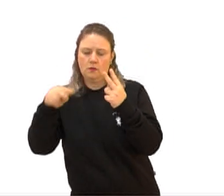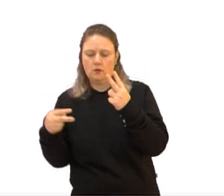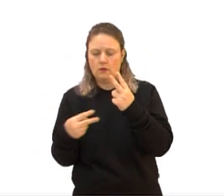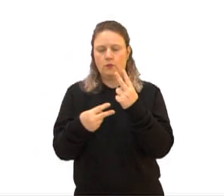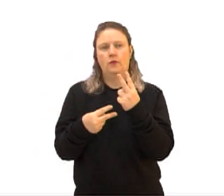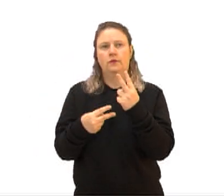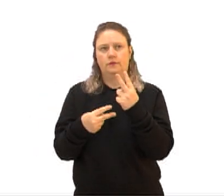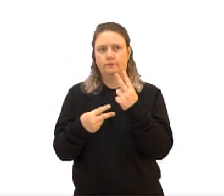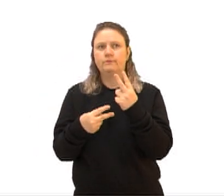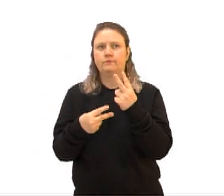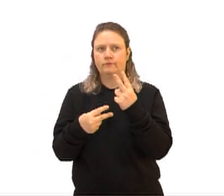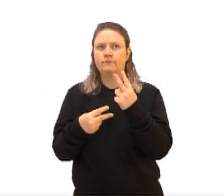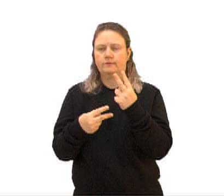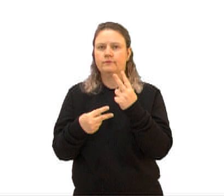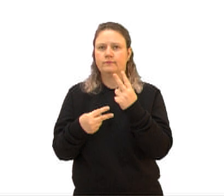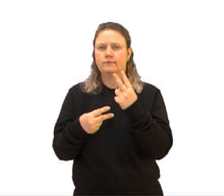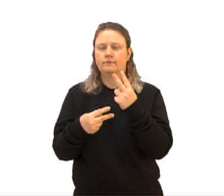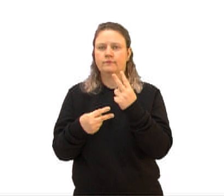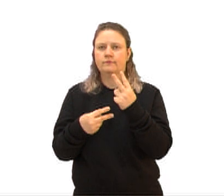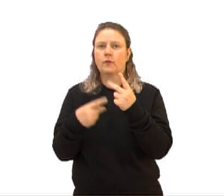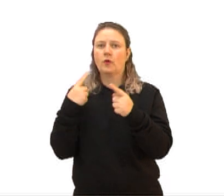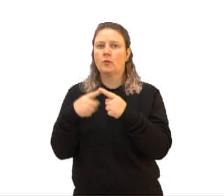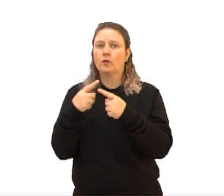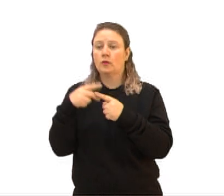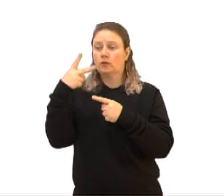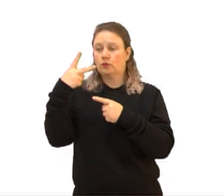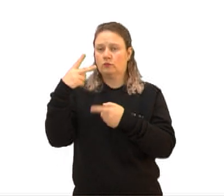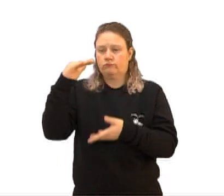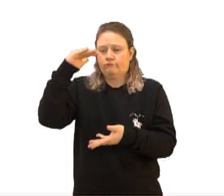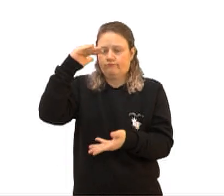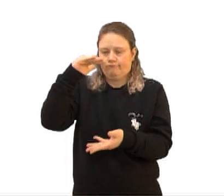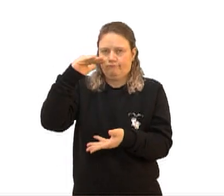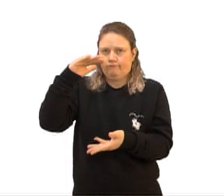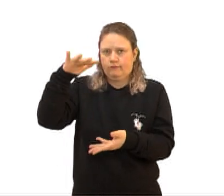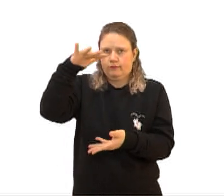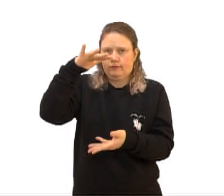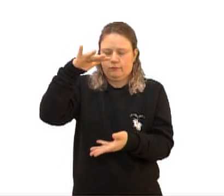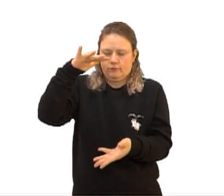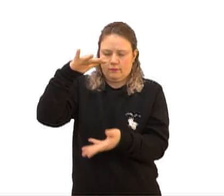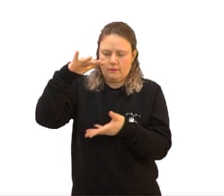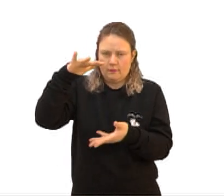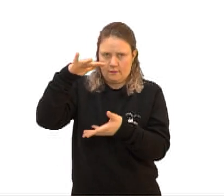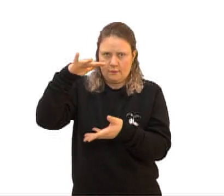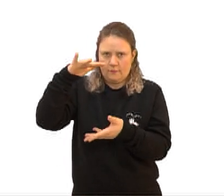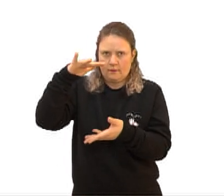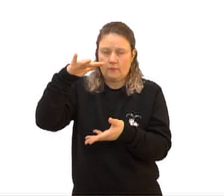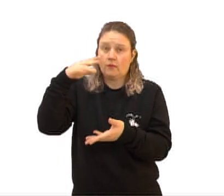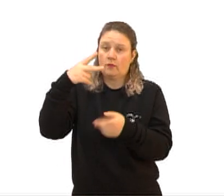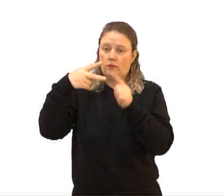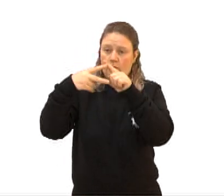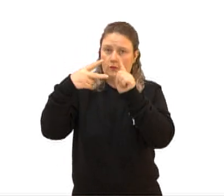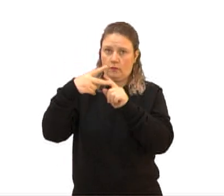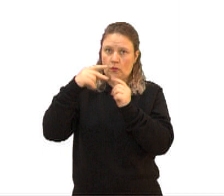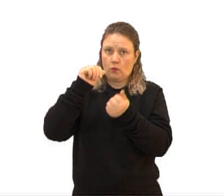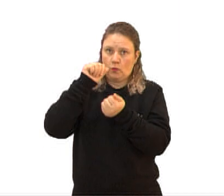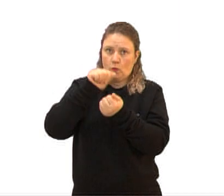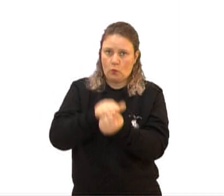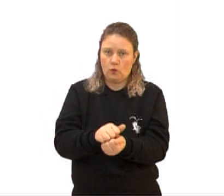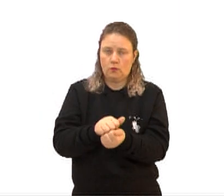vezes 2, porque são 2 bases. Então, nós teremos como área das bases, as duas